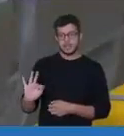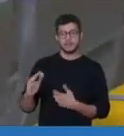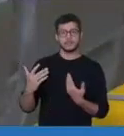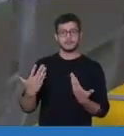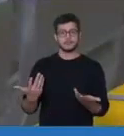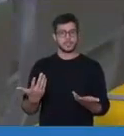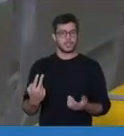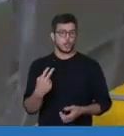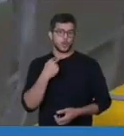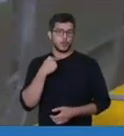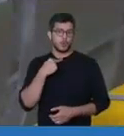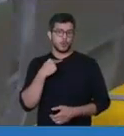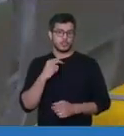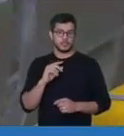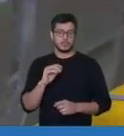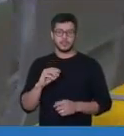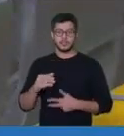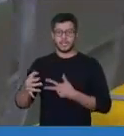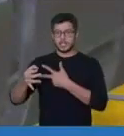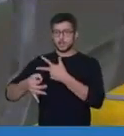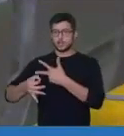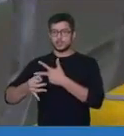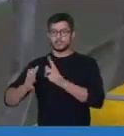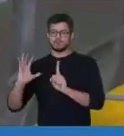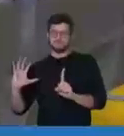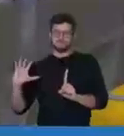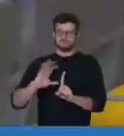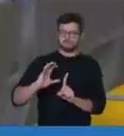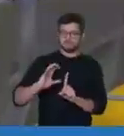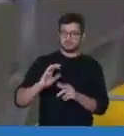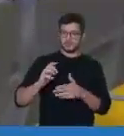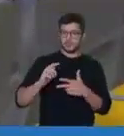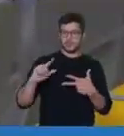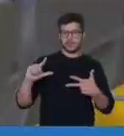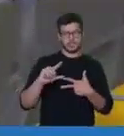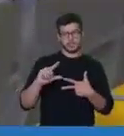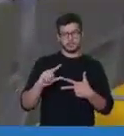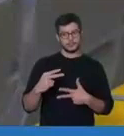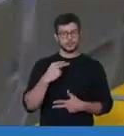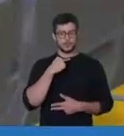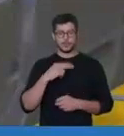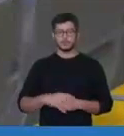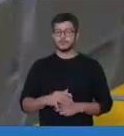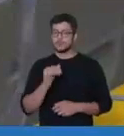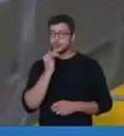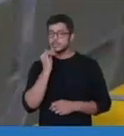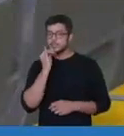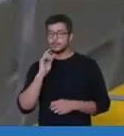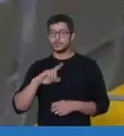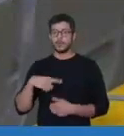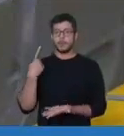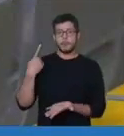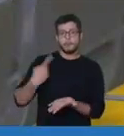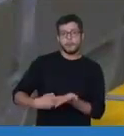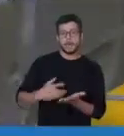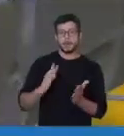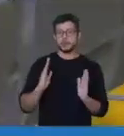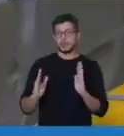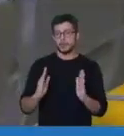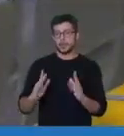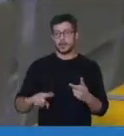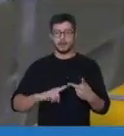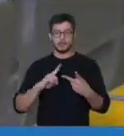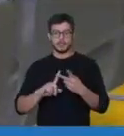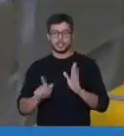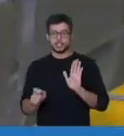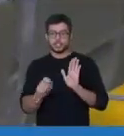intervenção do Supremo Tribunal Federal com relação ao marco temporal, com relação à